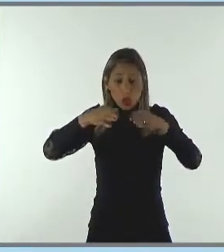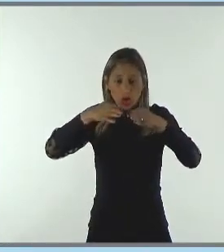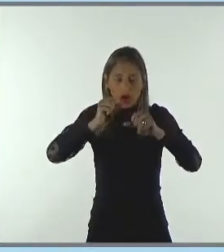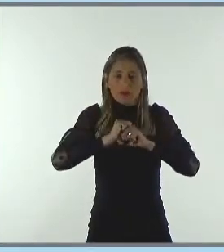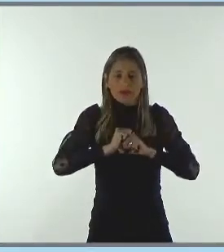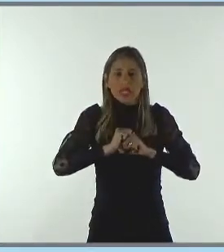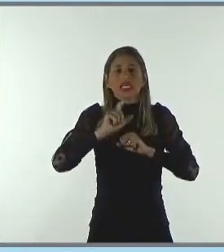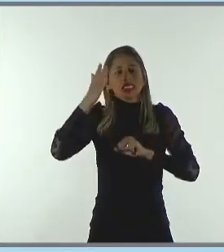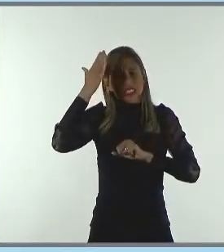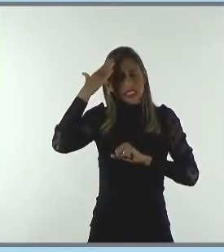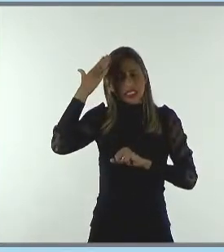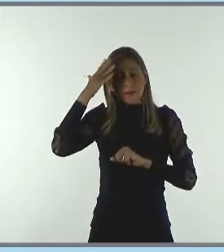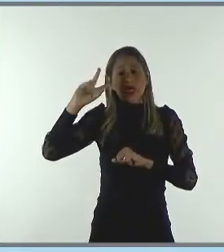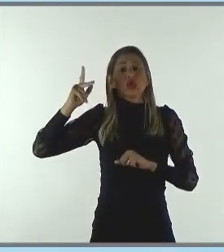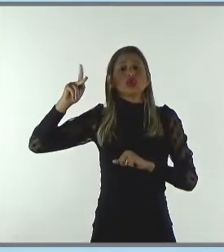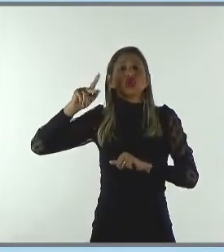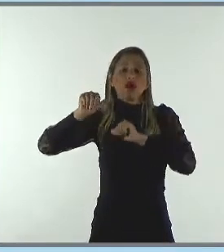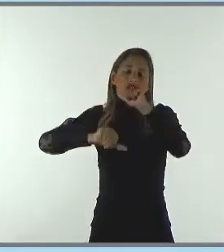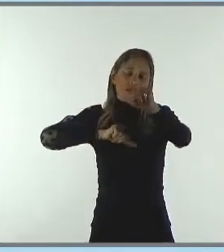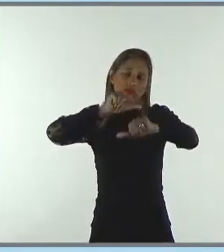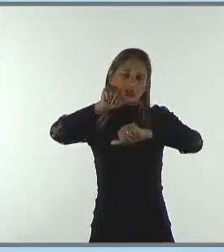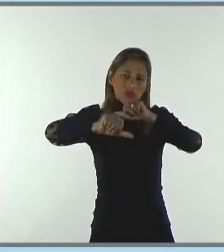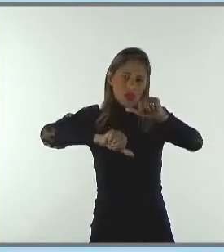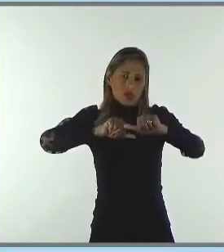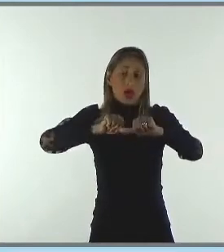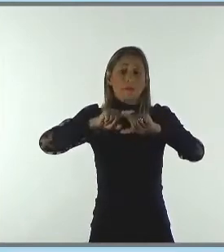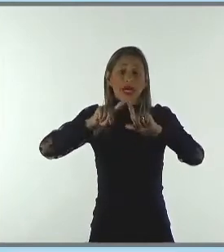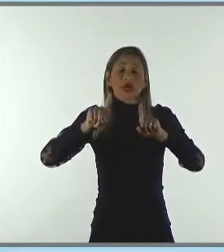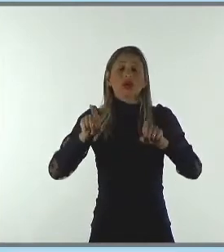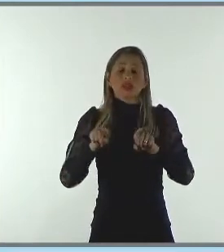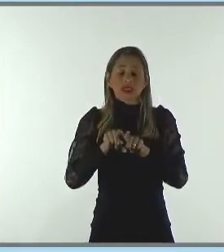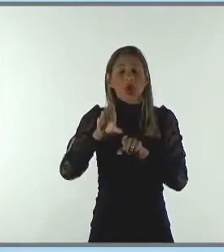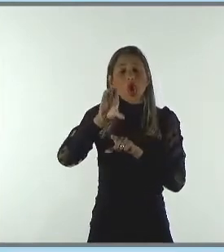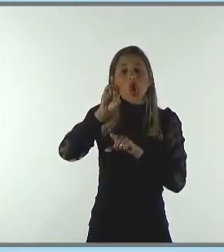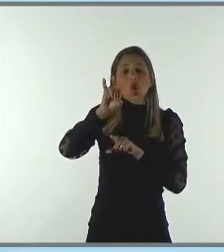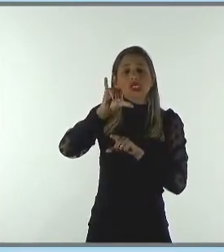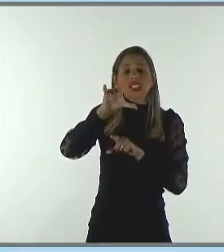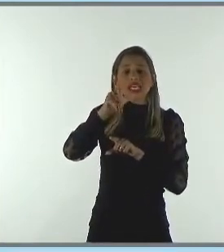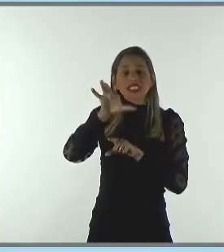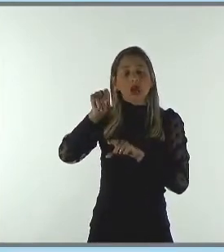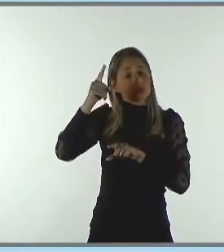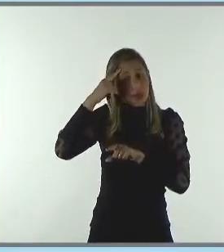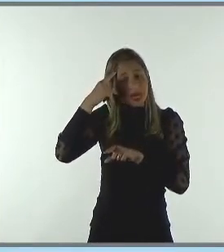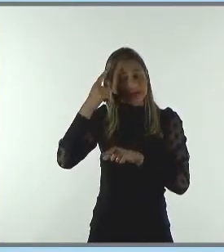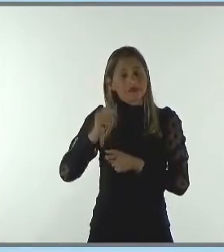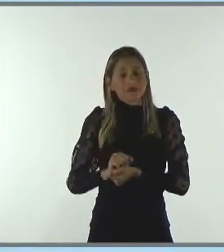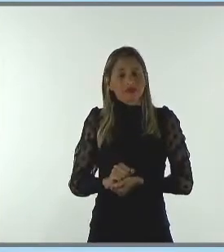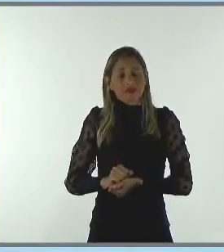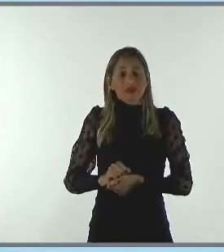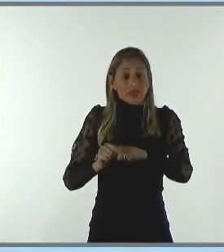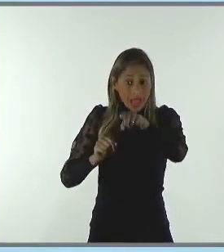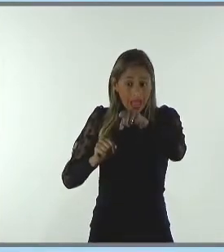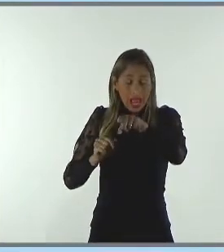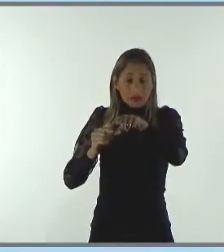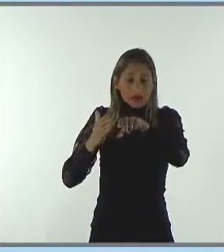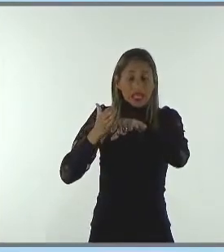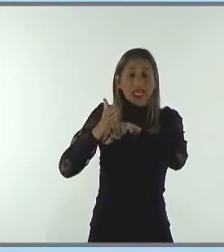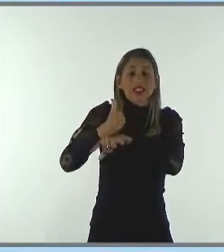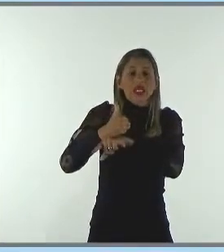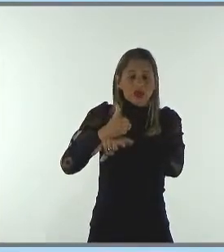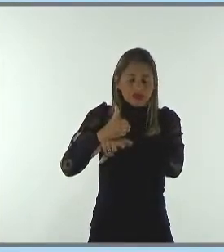que os agentes históricos mudam, tá? Mas, obviamente, claro, a Conceição tem essa lógica. A Conceição interferiu de modo decisivo